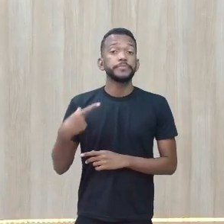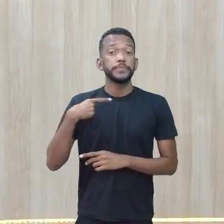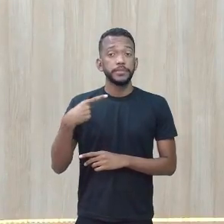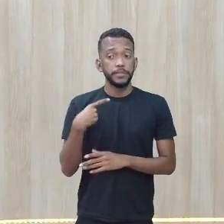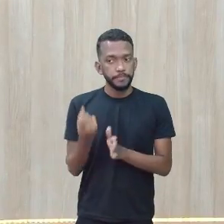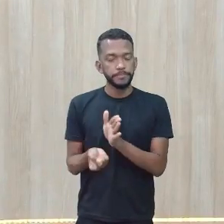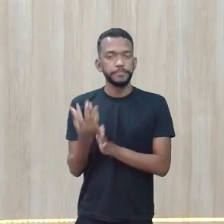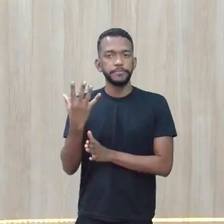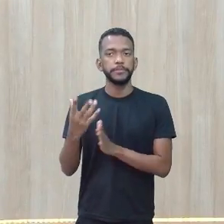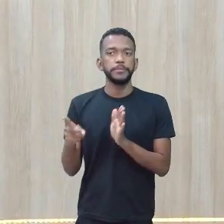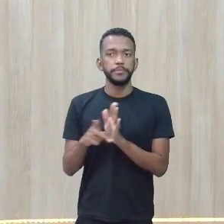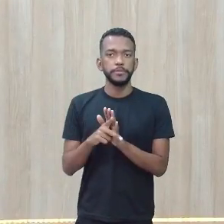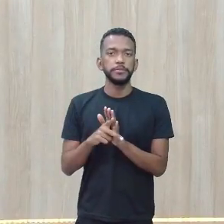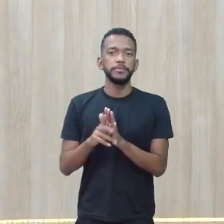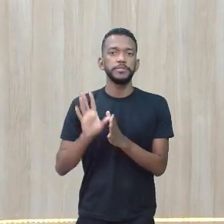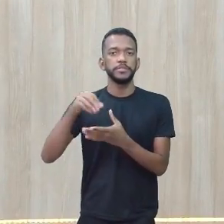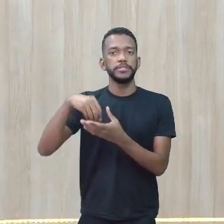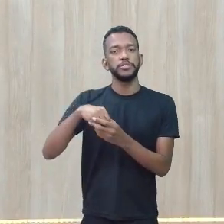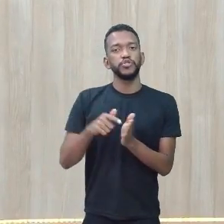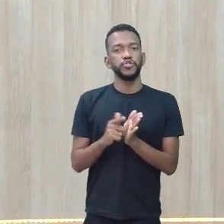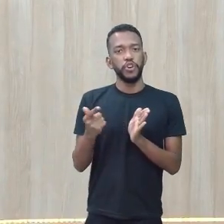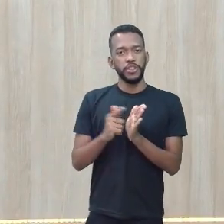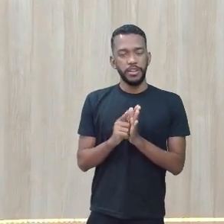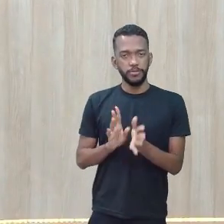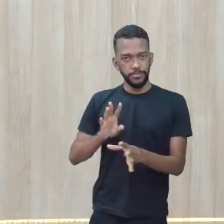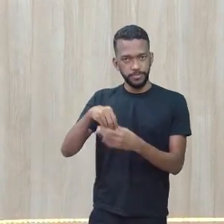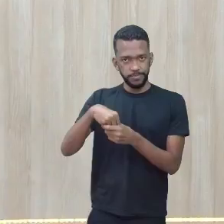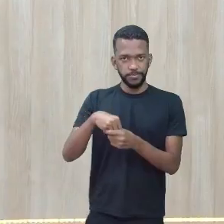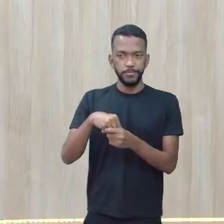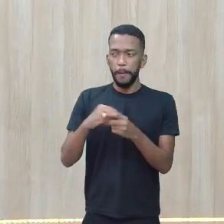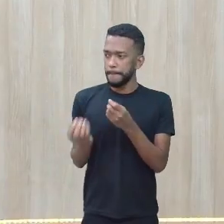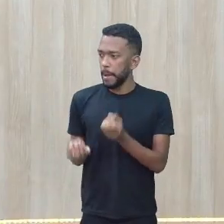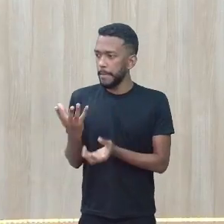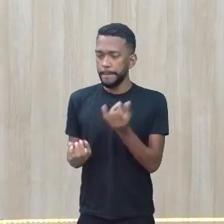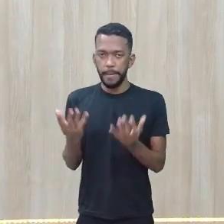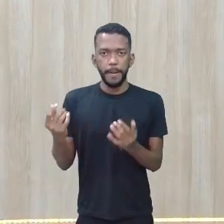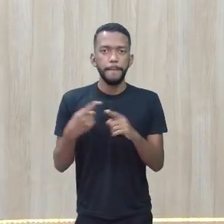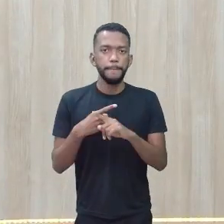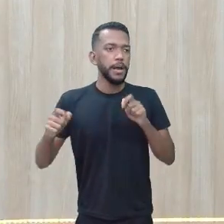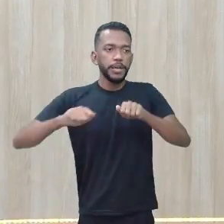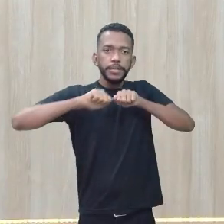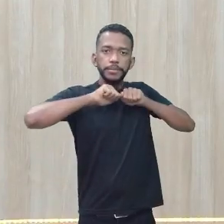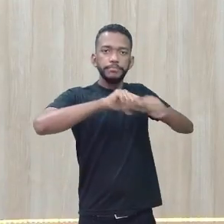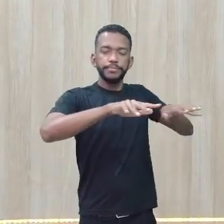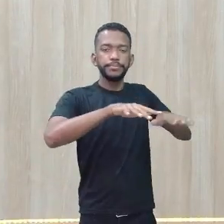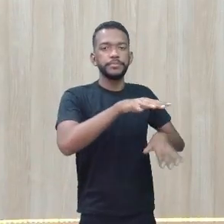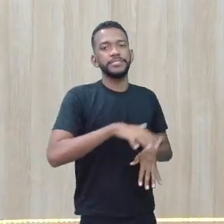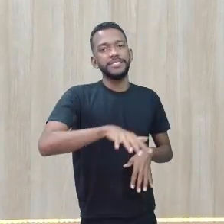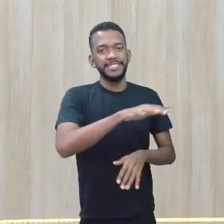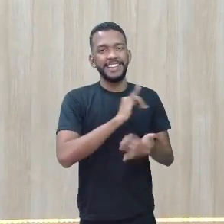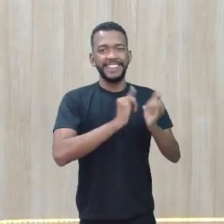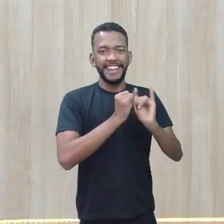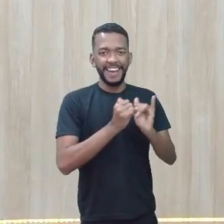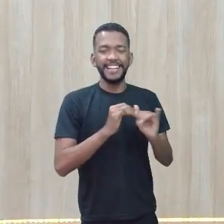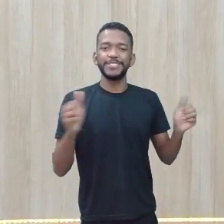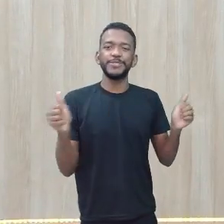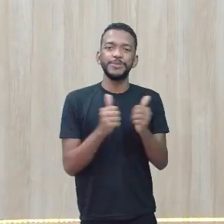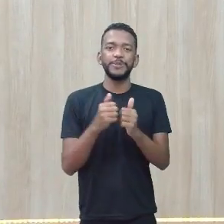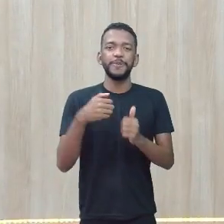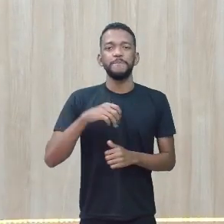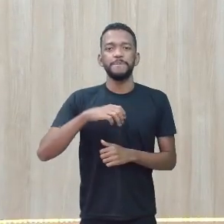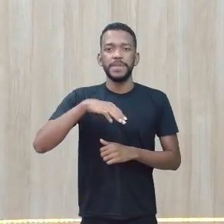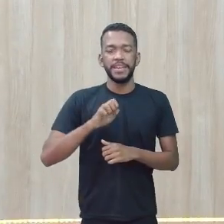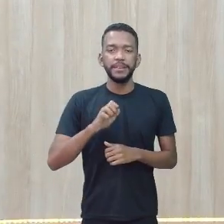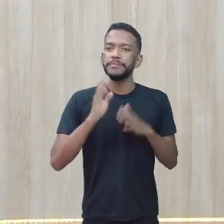para os jornais inicialmente, mas já tomaram conta da internet junto com os memes e hoje é bastante difundido,